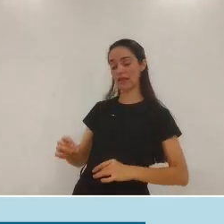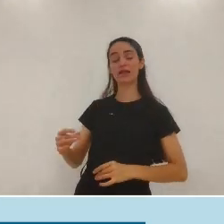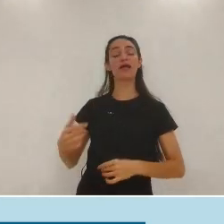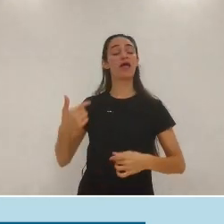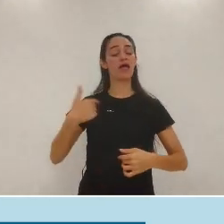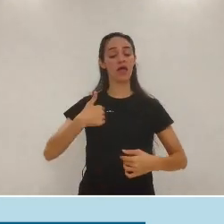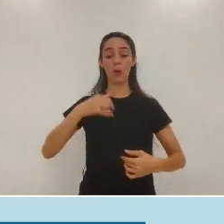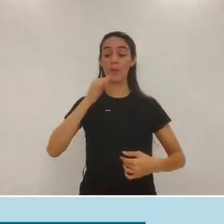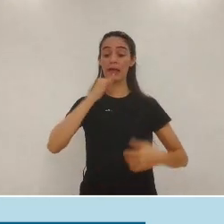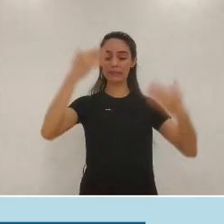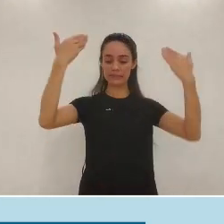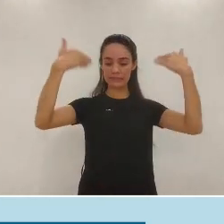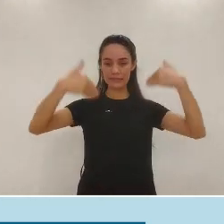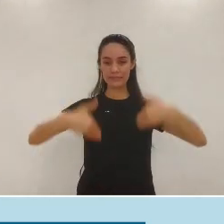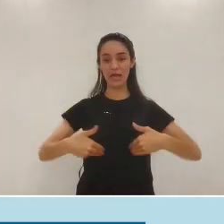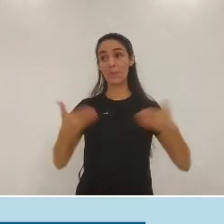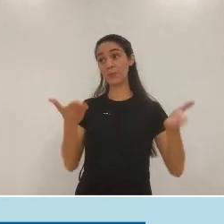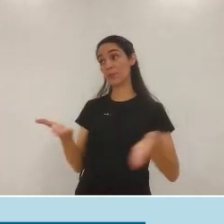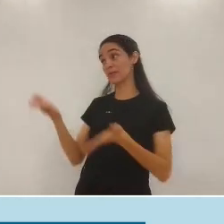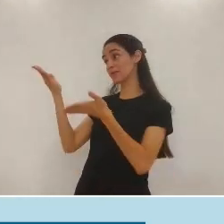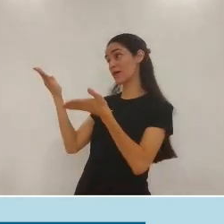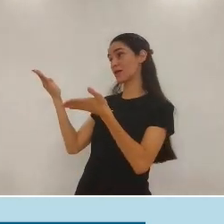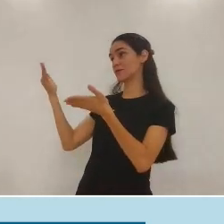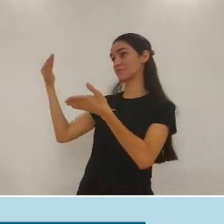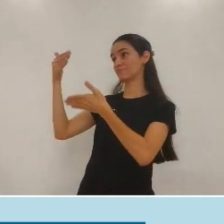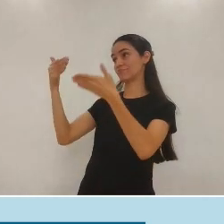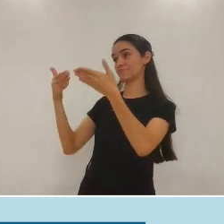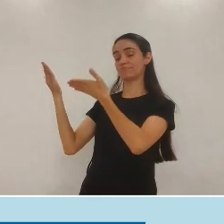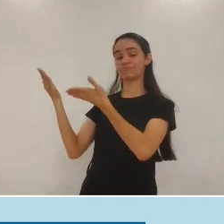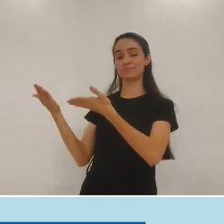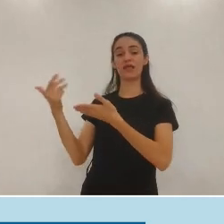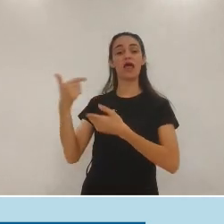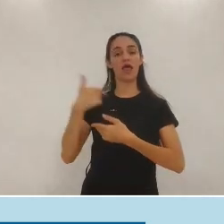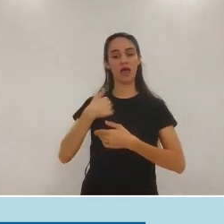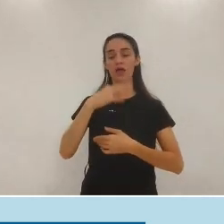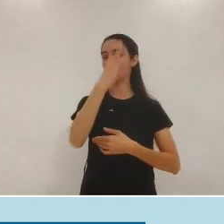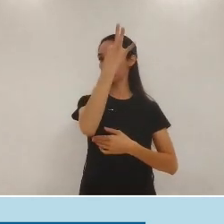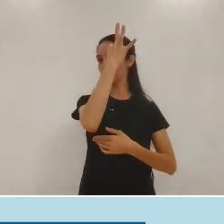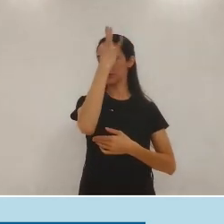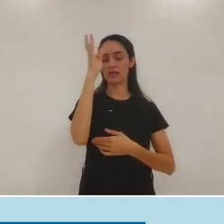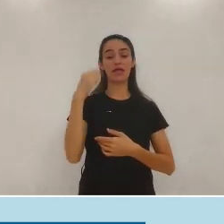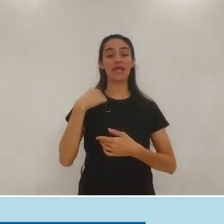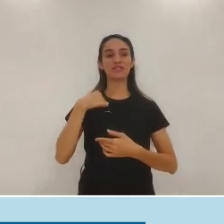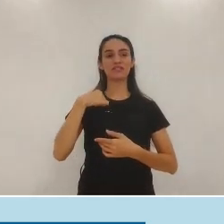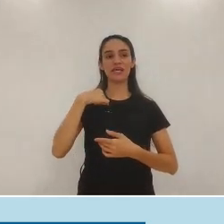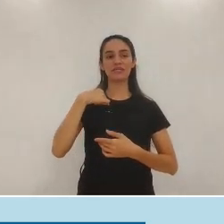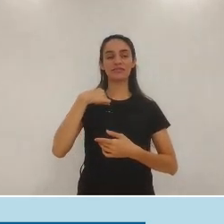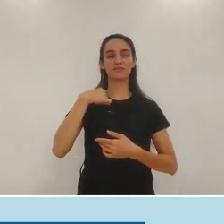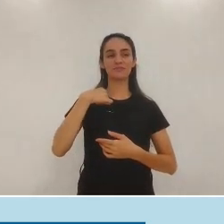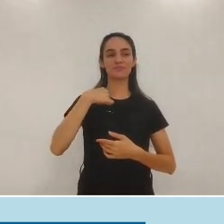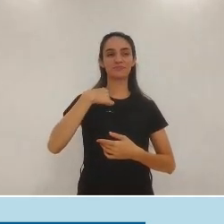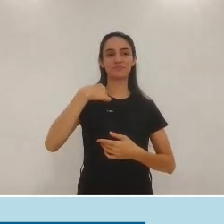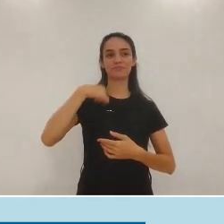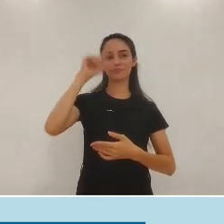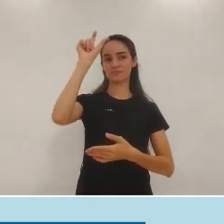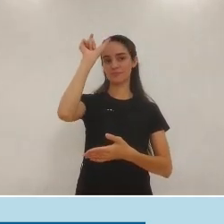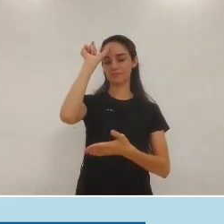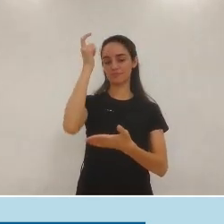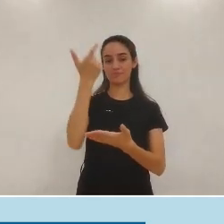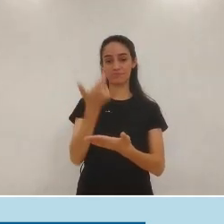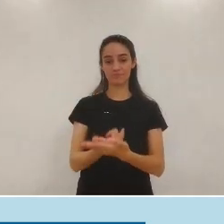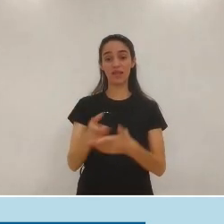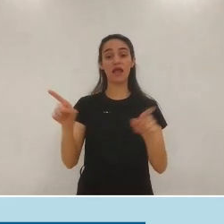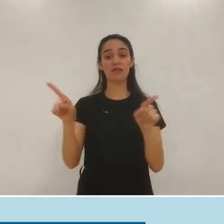desse slide que eu estou mostrando aqui para vocês. Eu sou disléxica e eu tenho altas